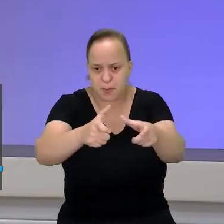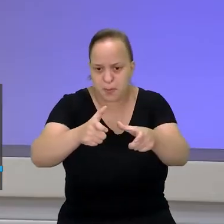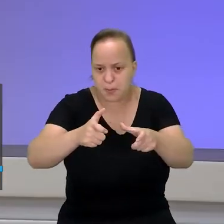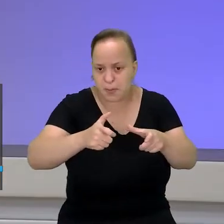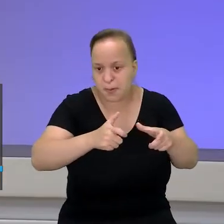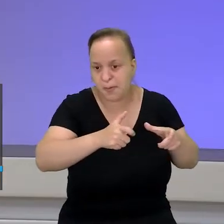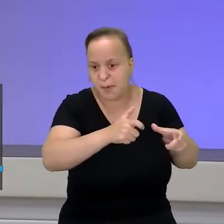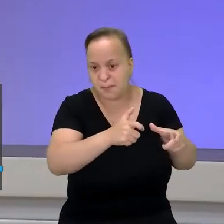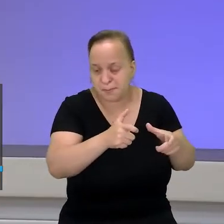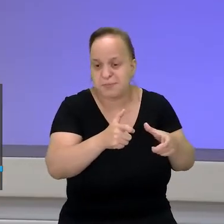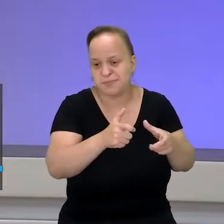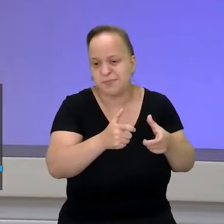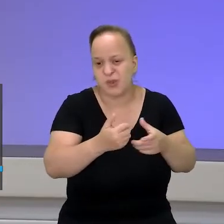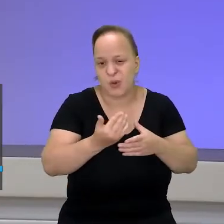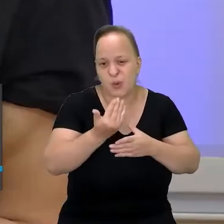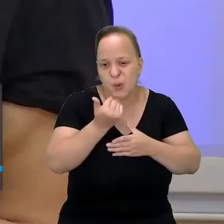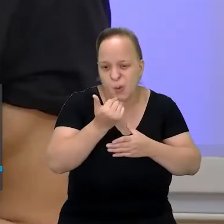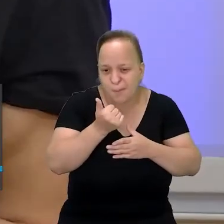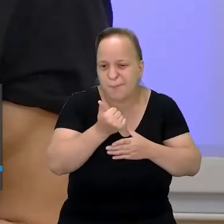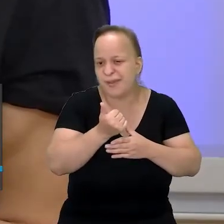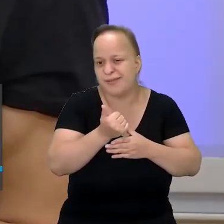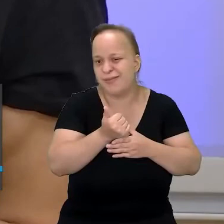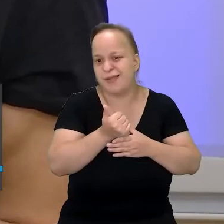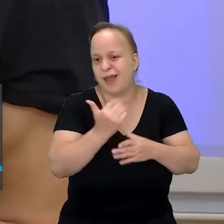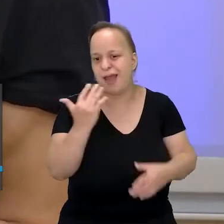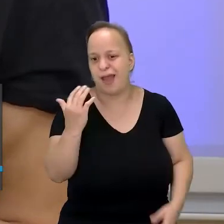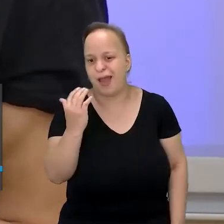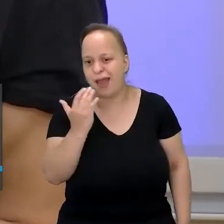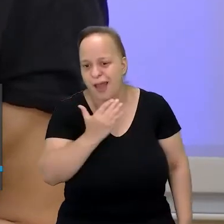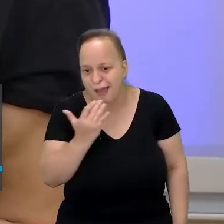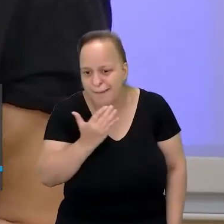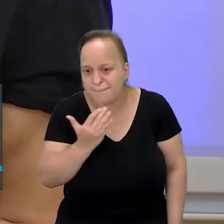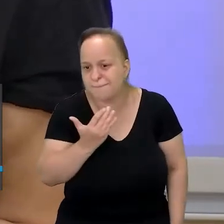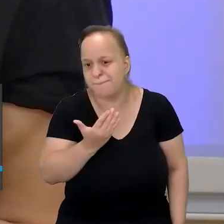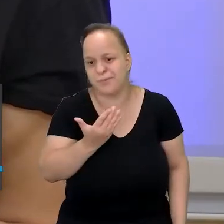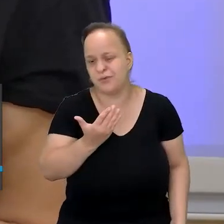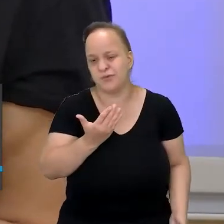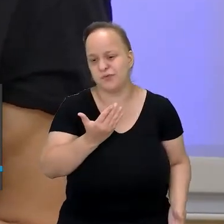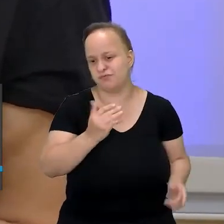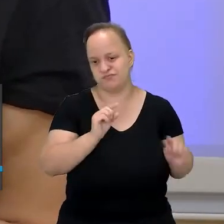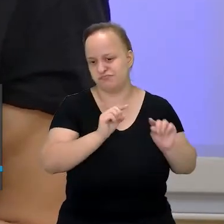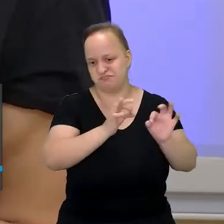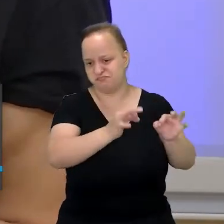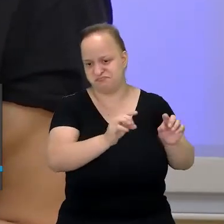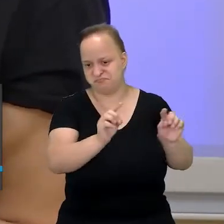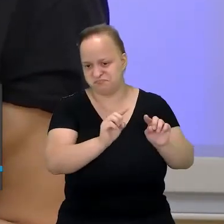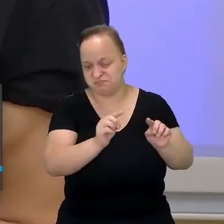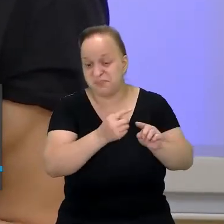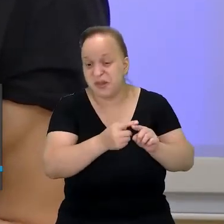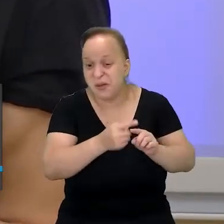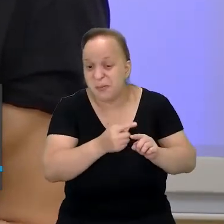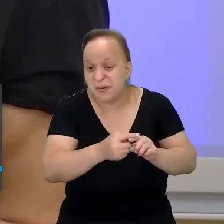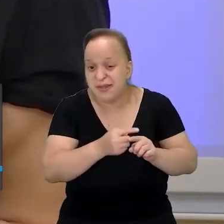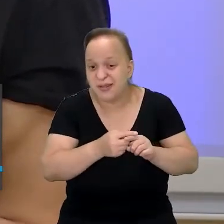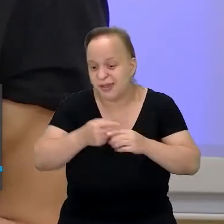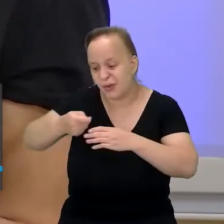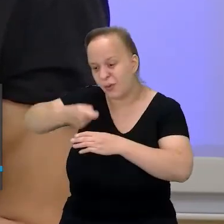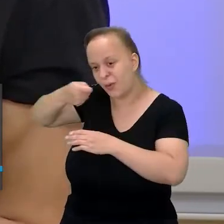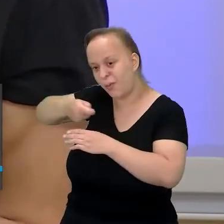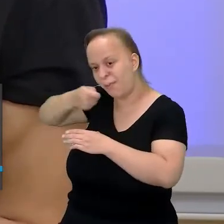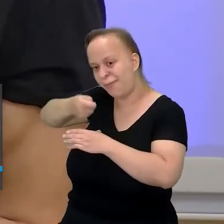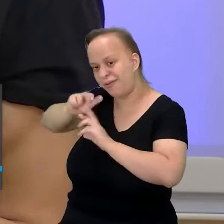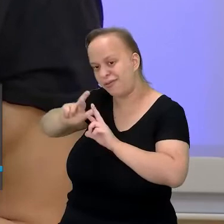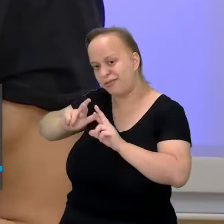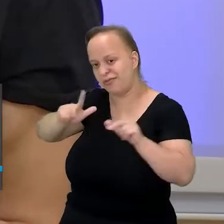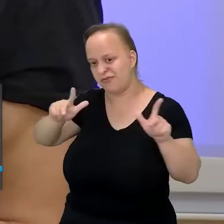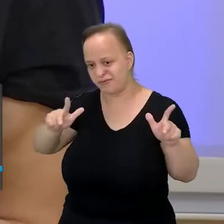Verdade. Não dá certo. Tipo, eles vão à falência porque ninguém come. Então, a maneira com que a gente se alimenta tem um peso muito grande no